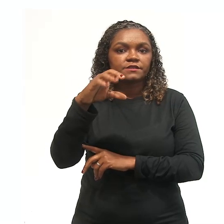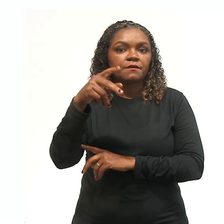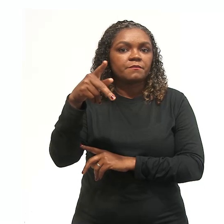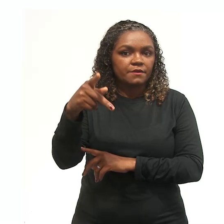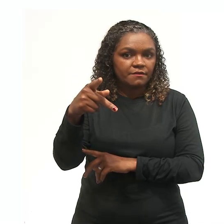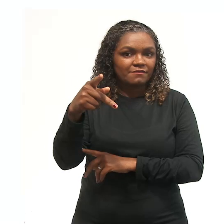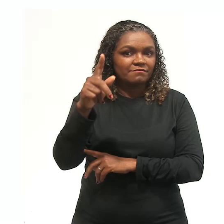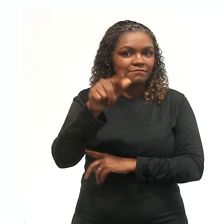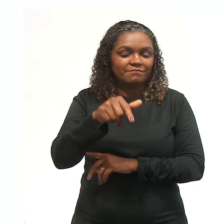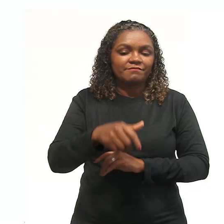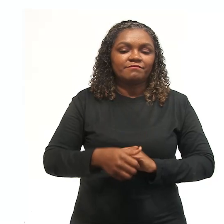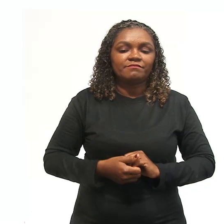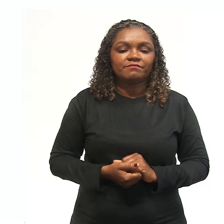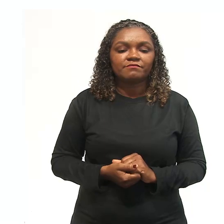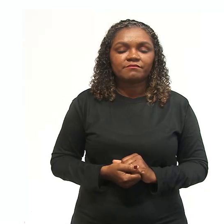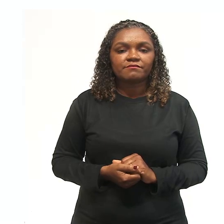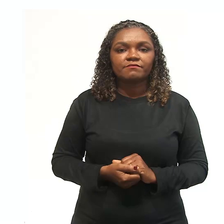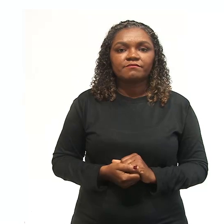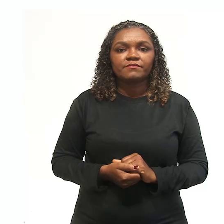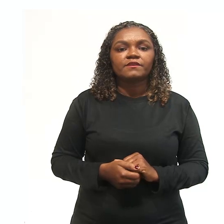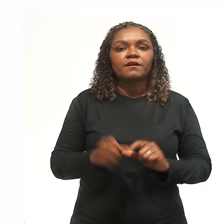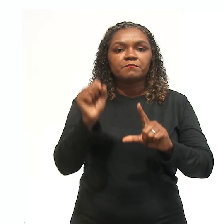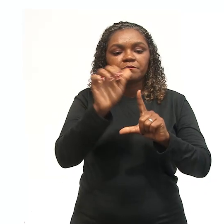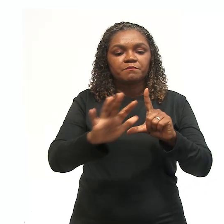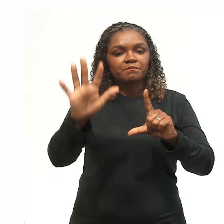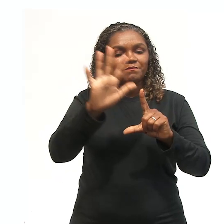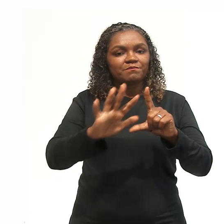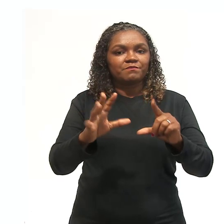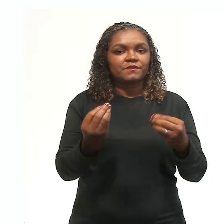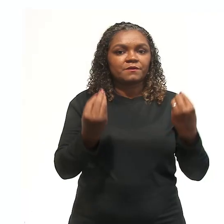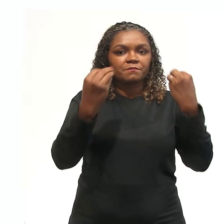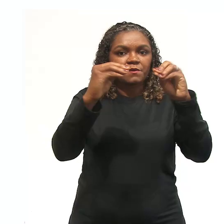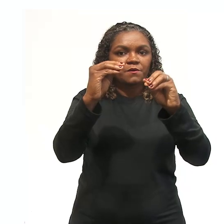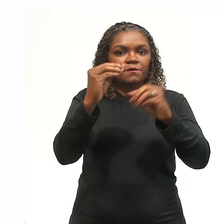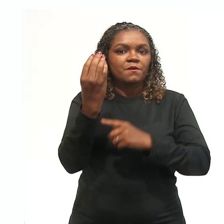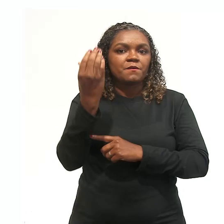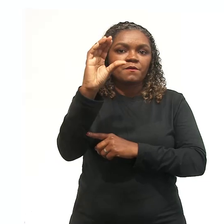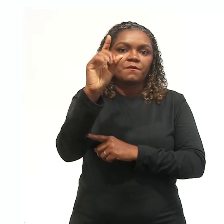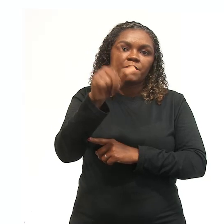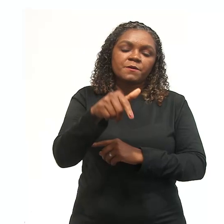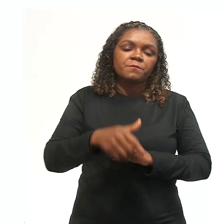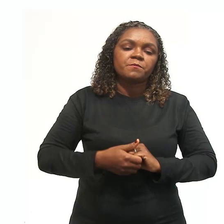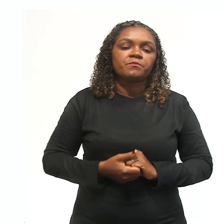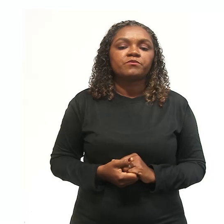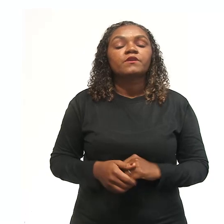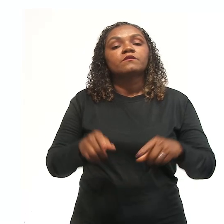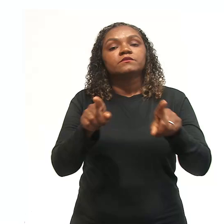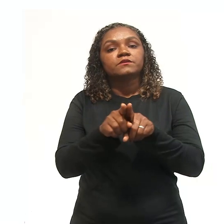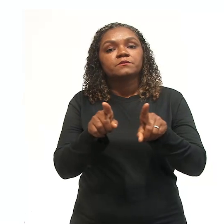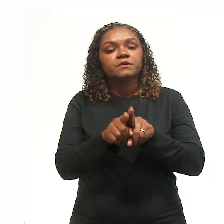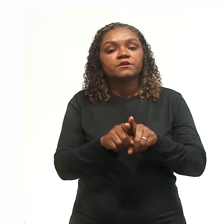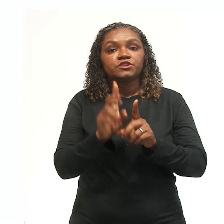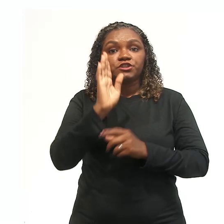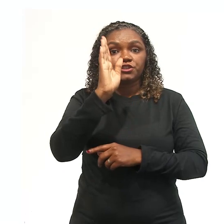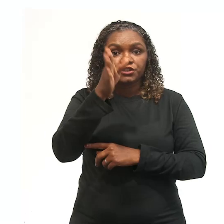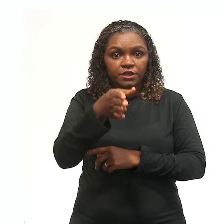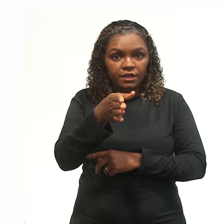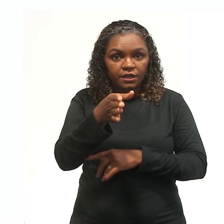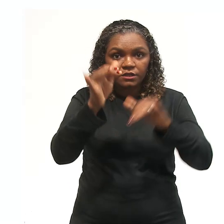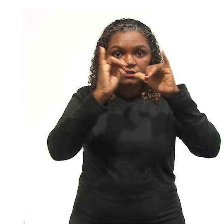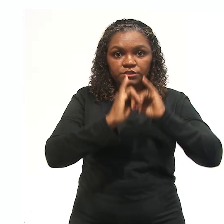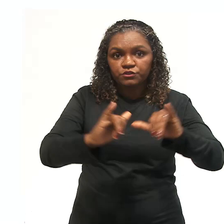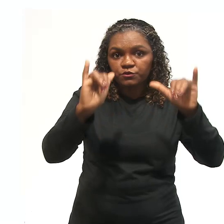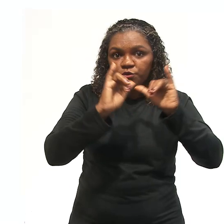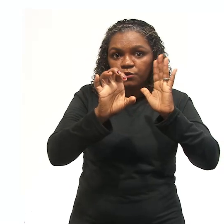Públicas, Contratações Públicas, como nós vimos na aula passada. É neste momento ali da divulgação do edital que começa a